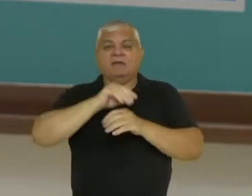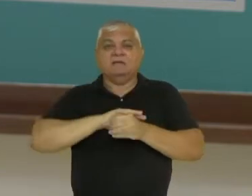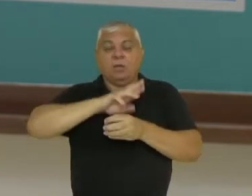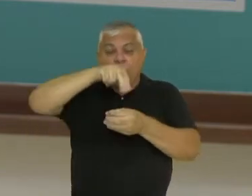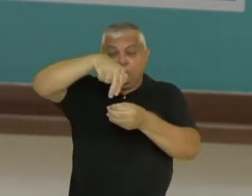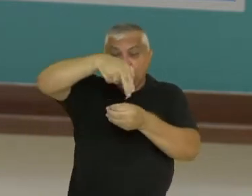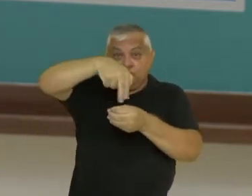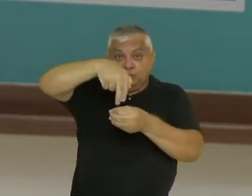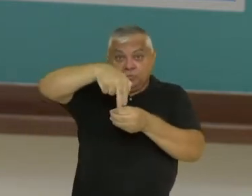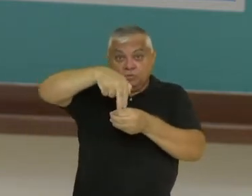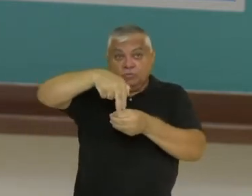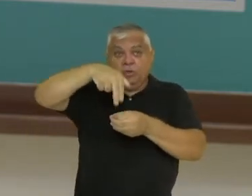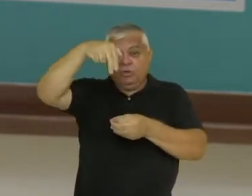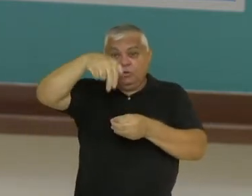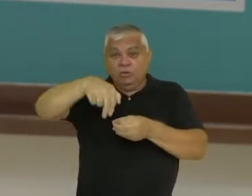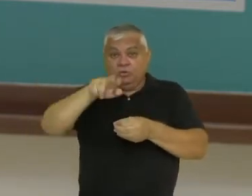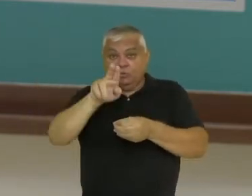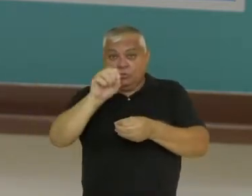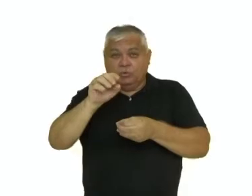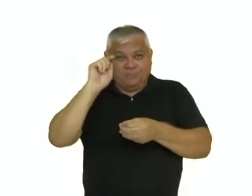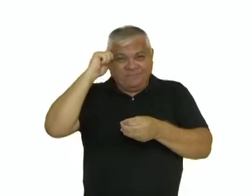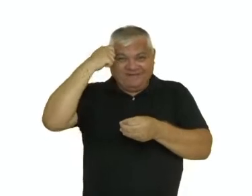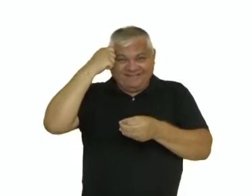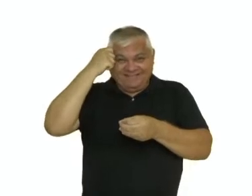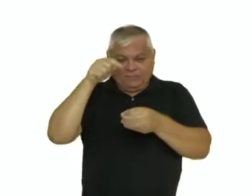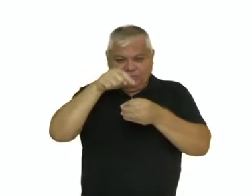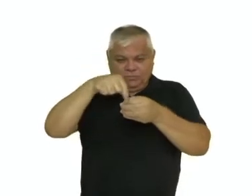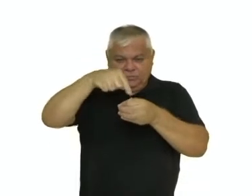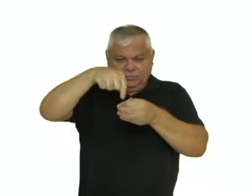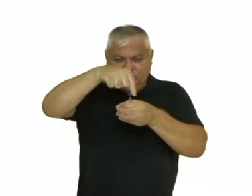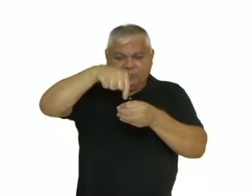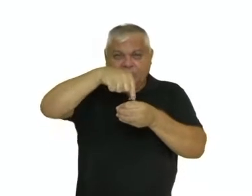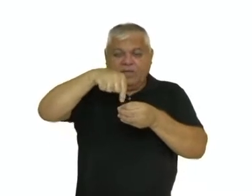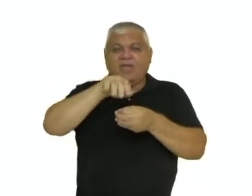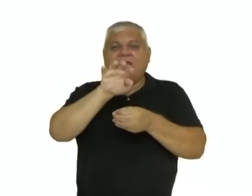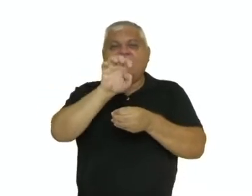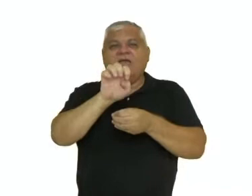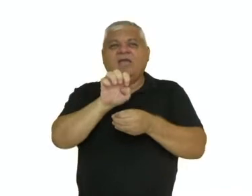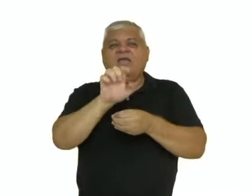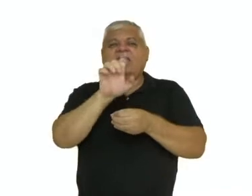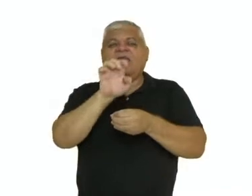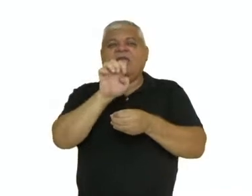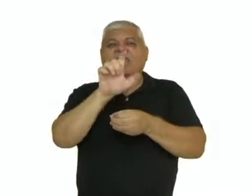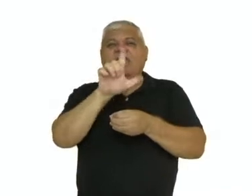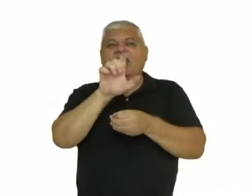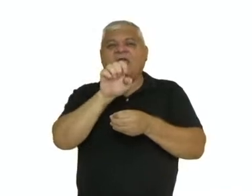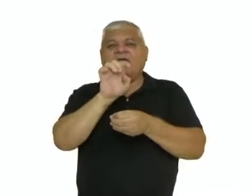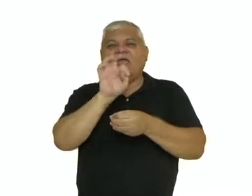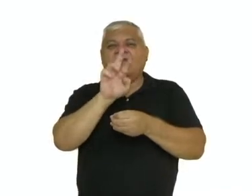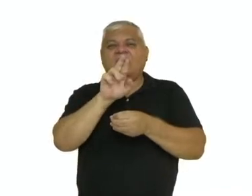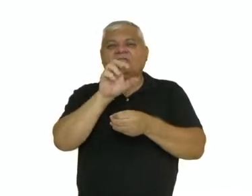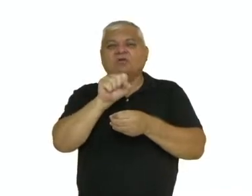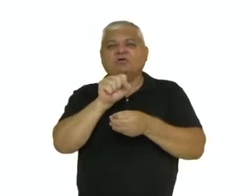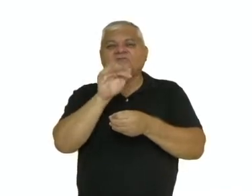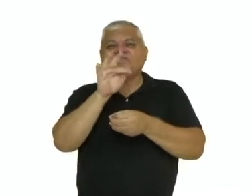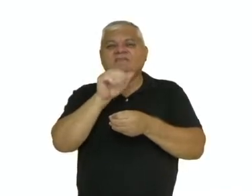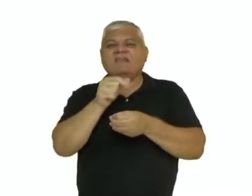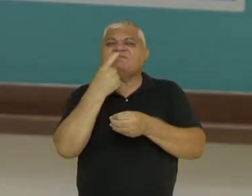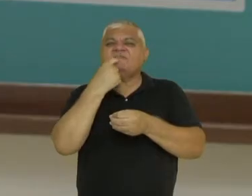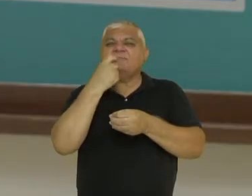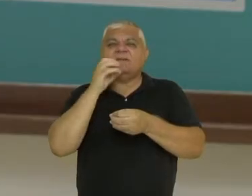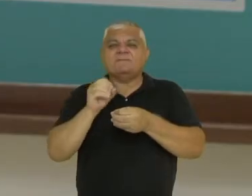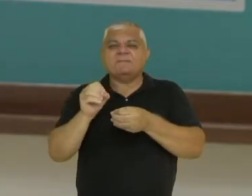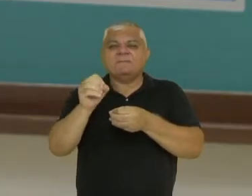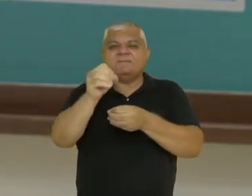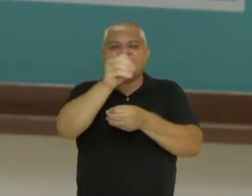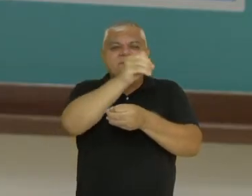aqui representado por preto, e a eletrosfera, que está representado por vermelho. Então, ele chegou à conclusão que na parte central tem as